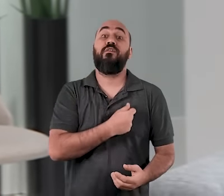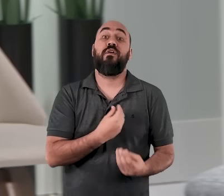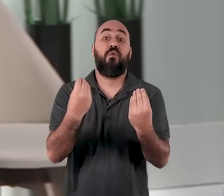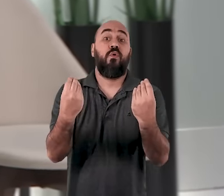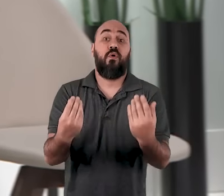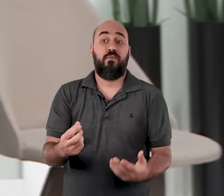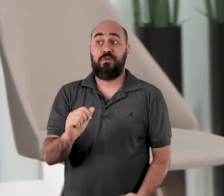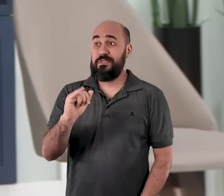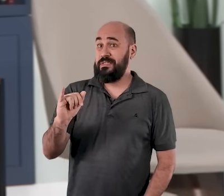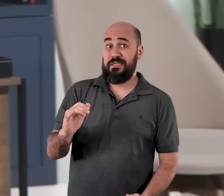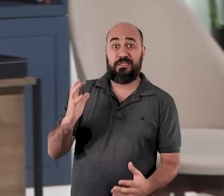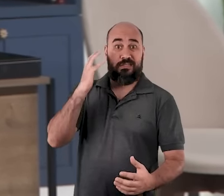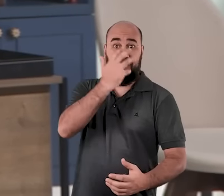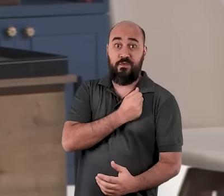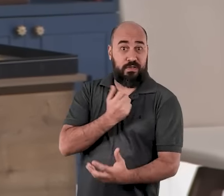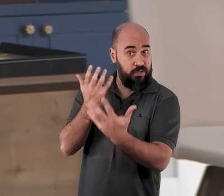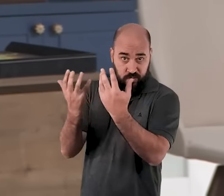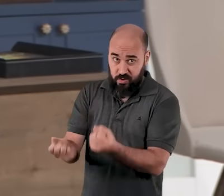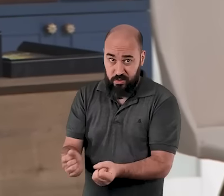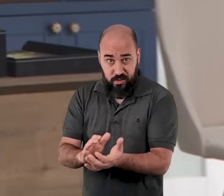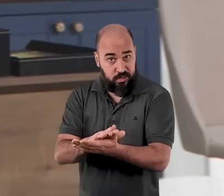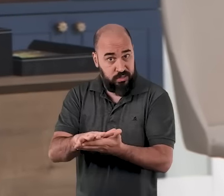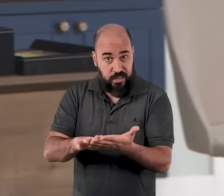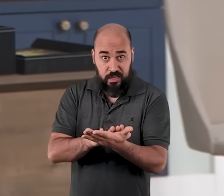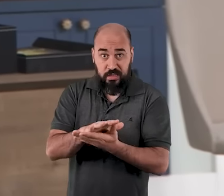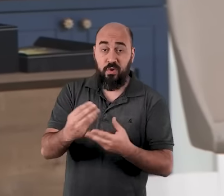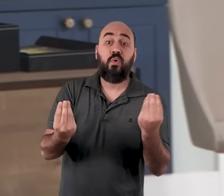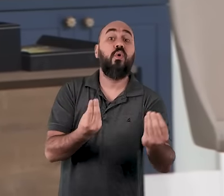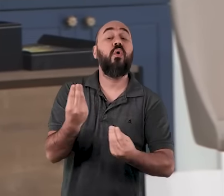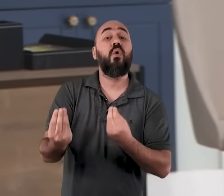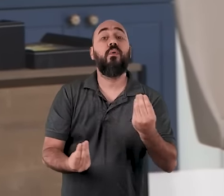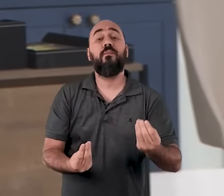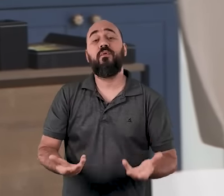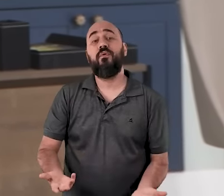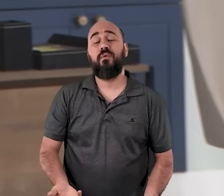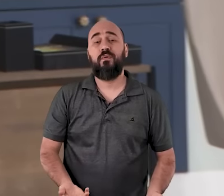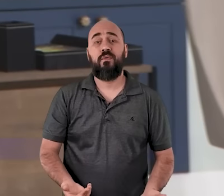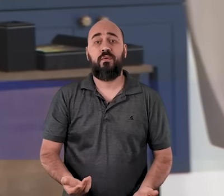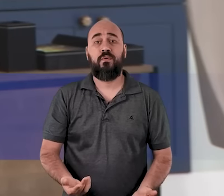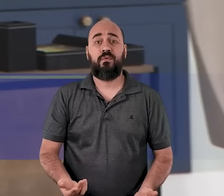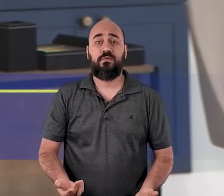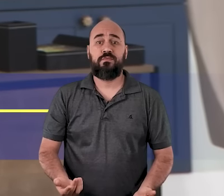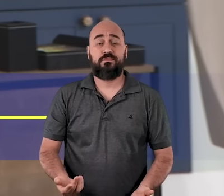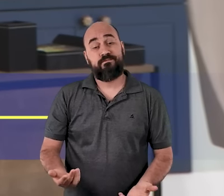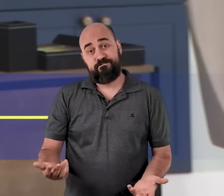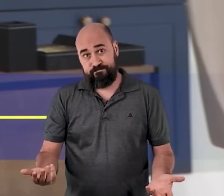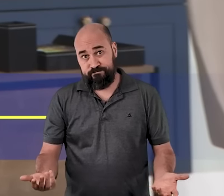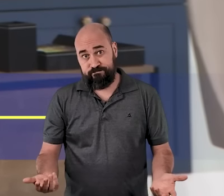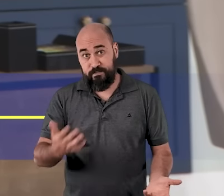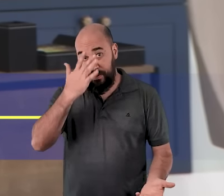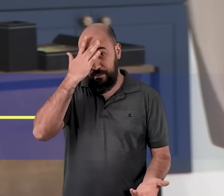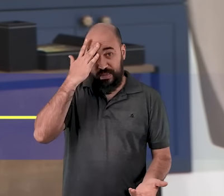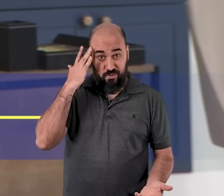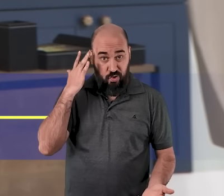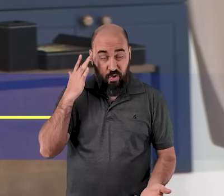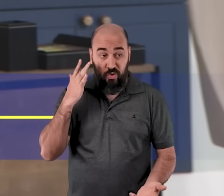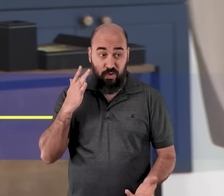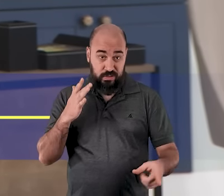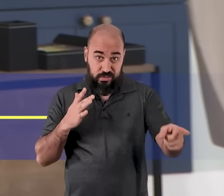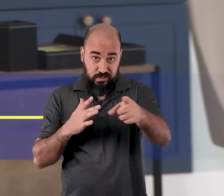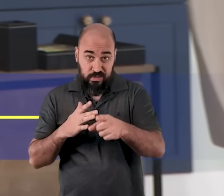retórica. A resposta é óbvia: nós não escaparemos. Se aqueles que ouviram a mensagem por meio de anjos e